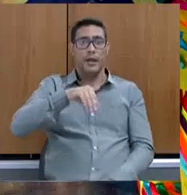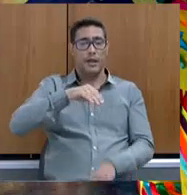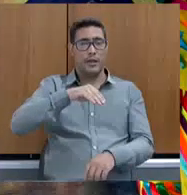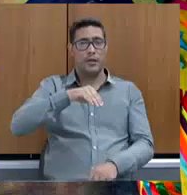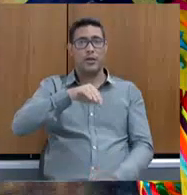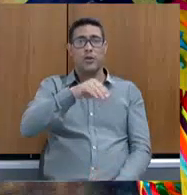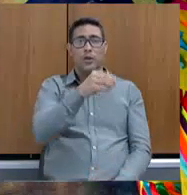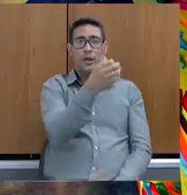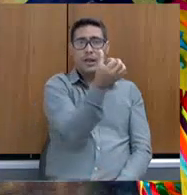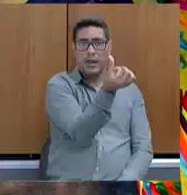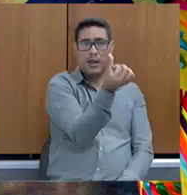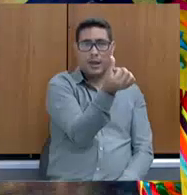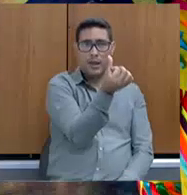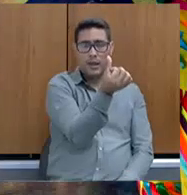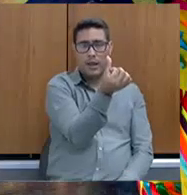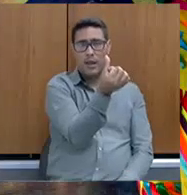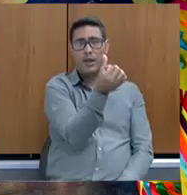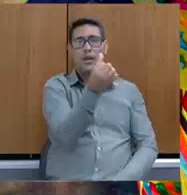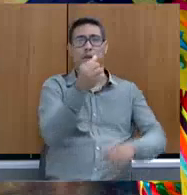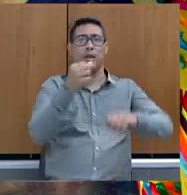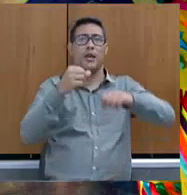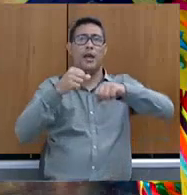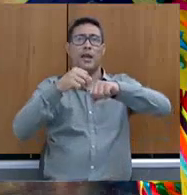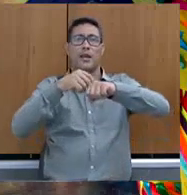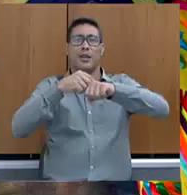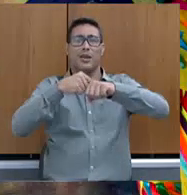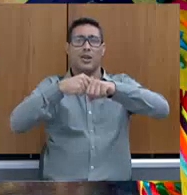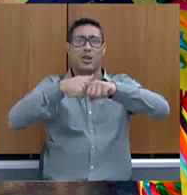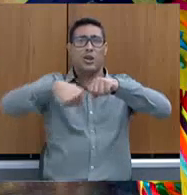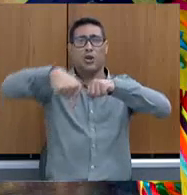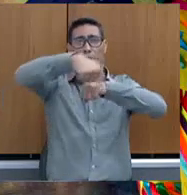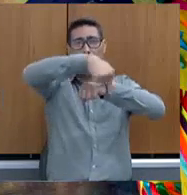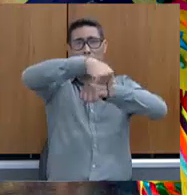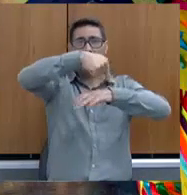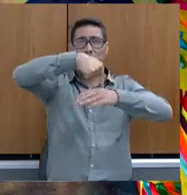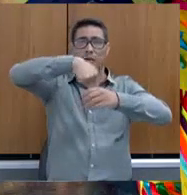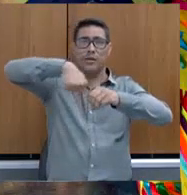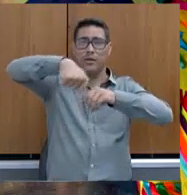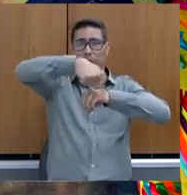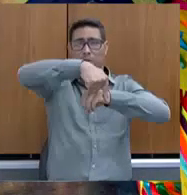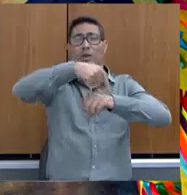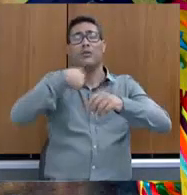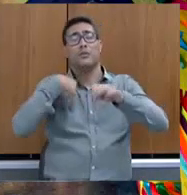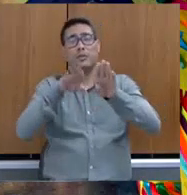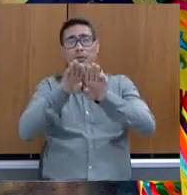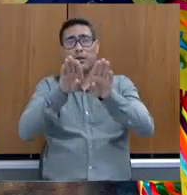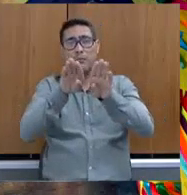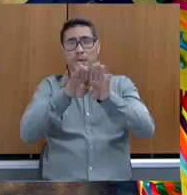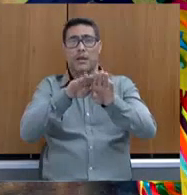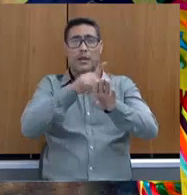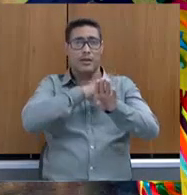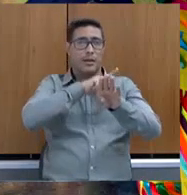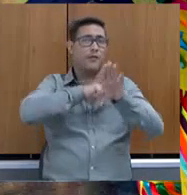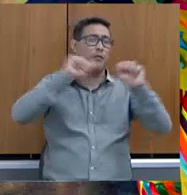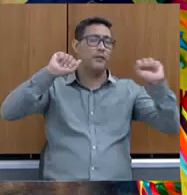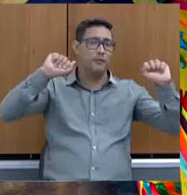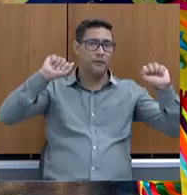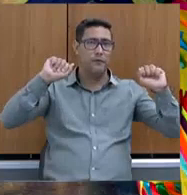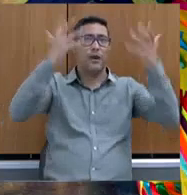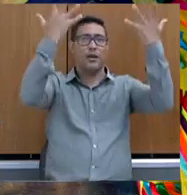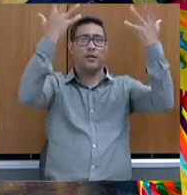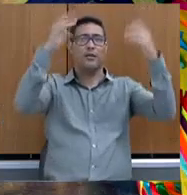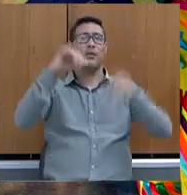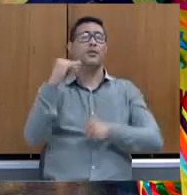aos 6 quilos de Paracatu com acaretagem e foi um Realmente uma festa muito importante